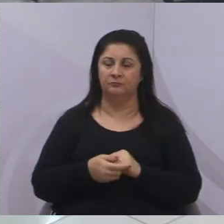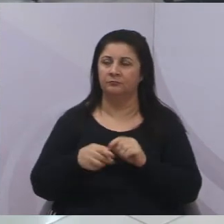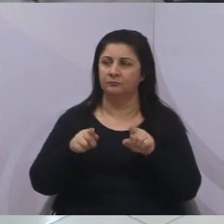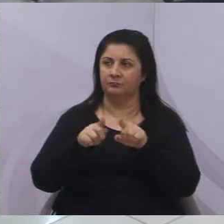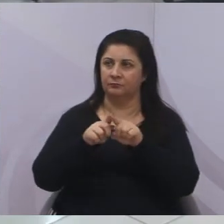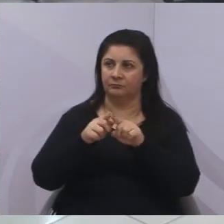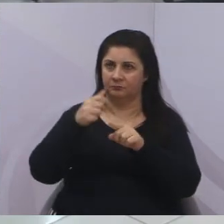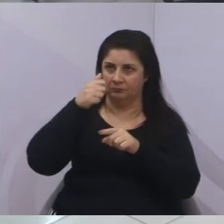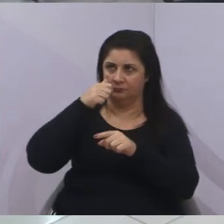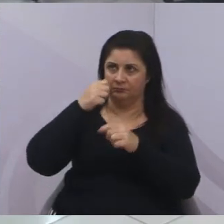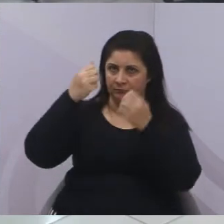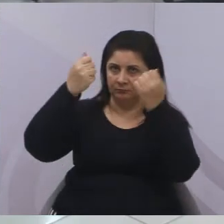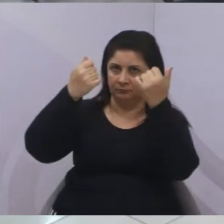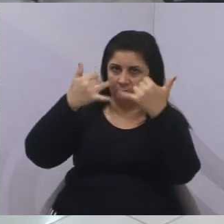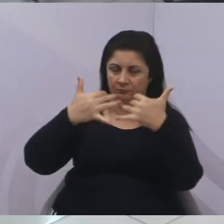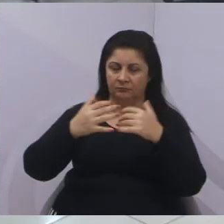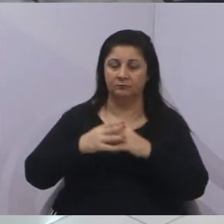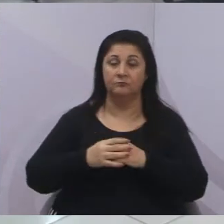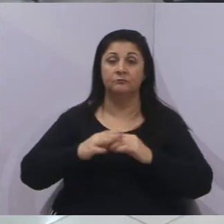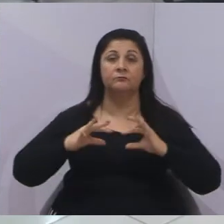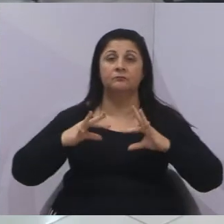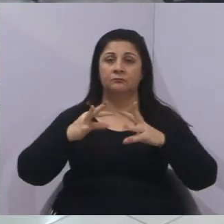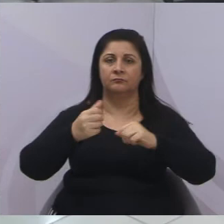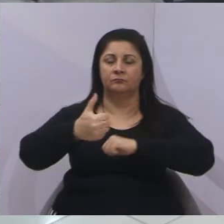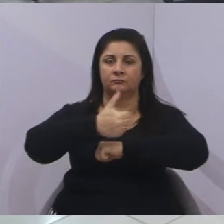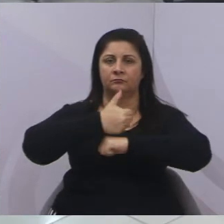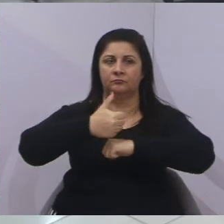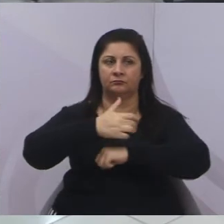os profissionais da área da saúde.